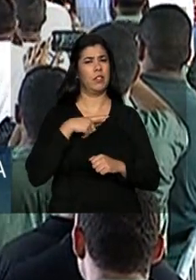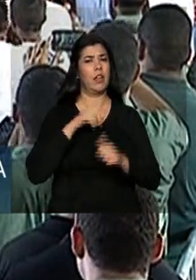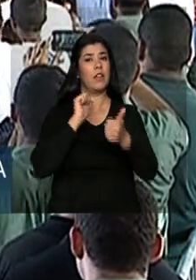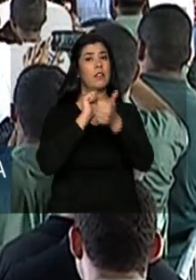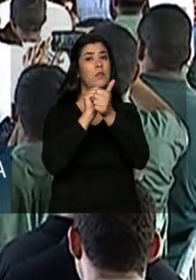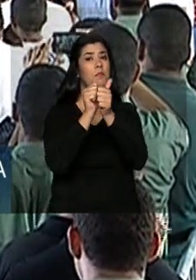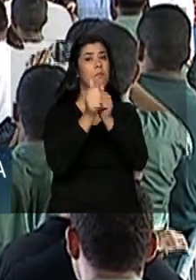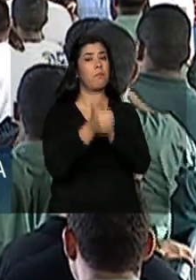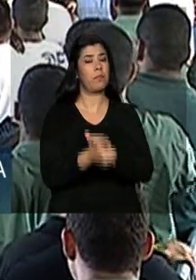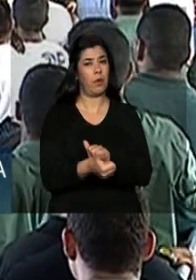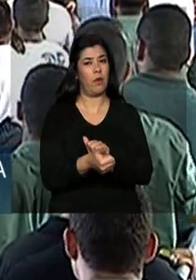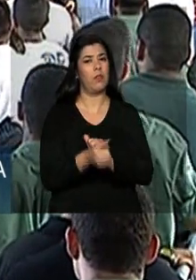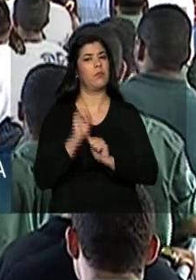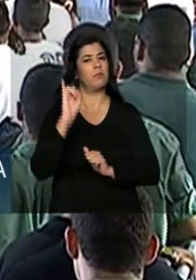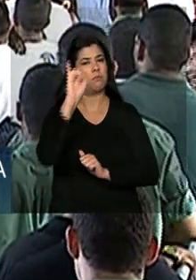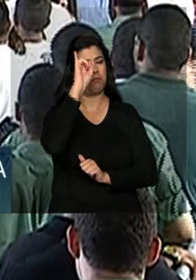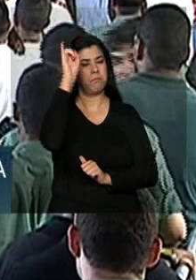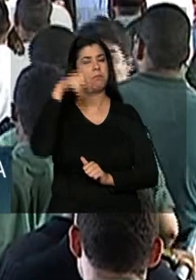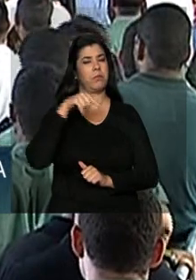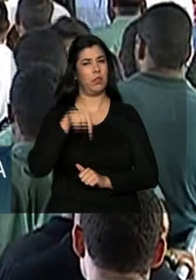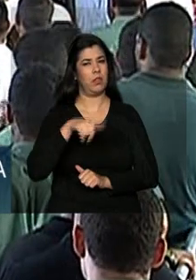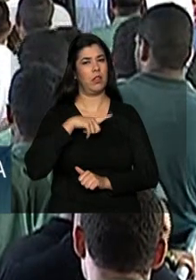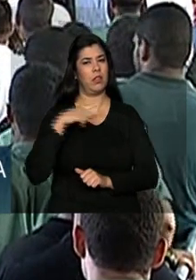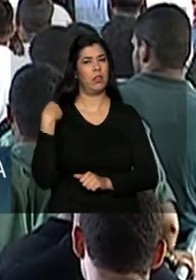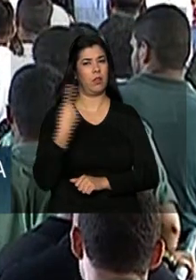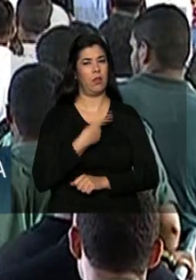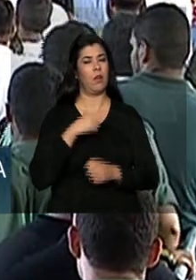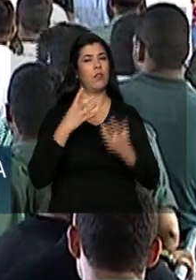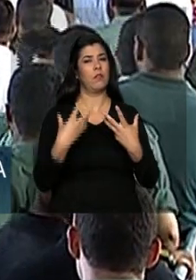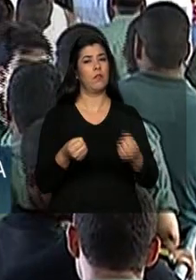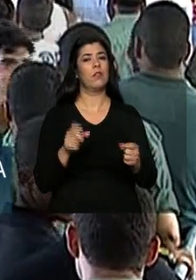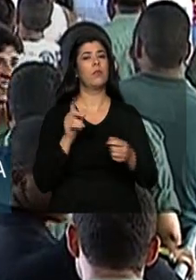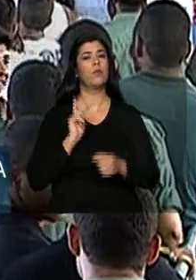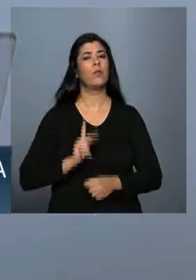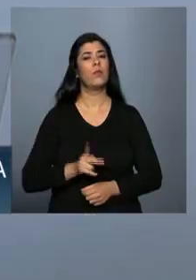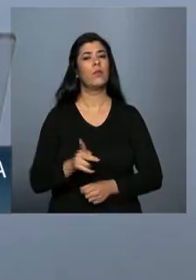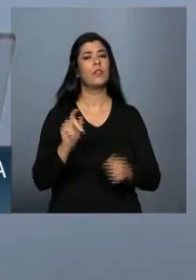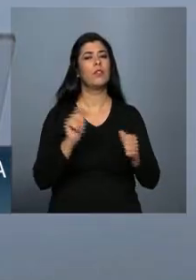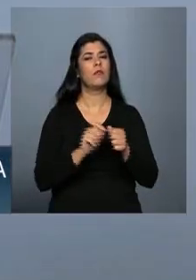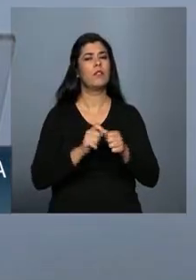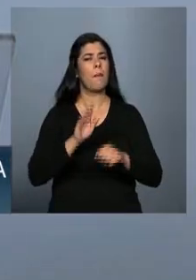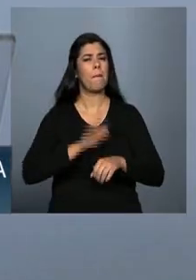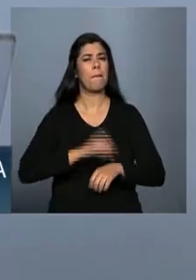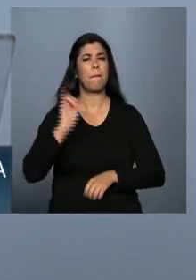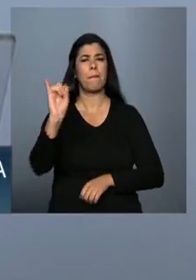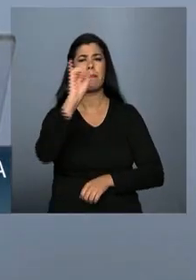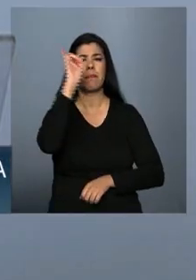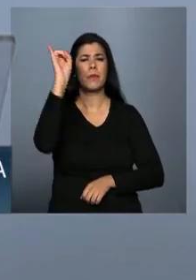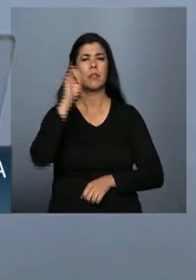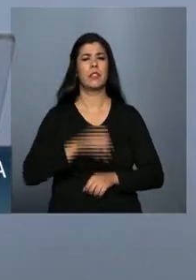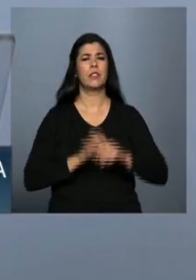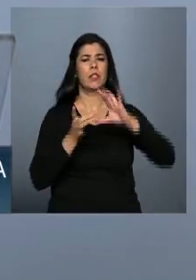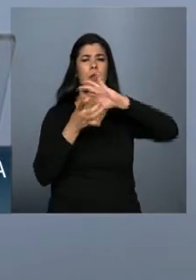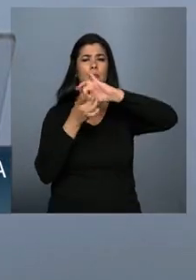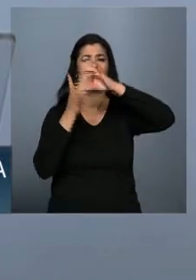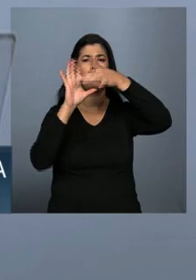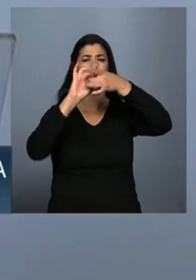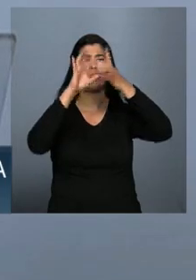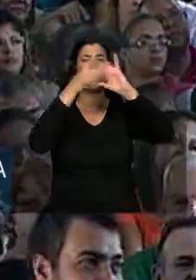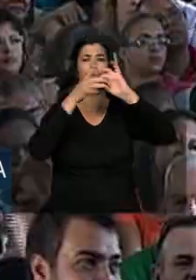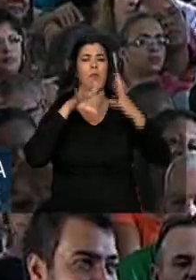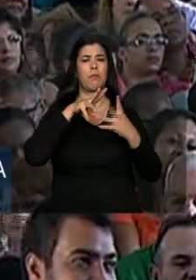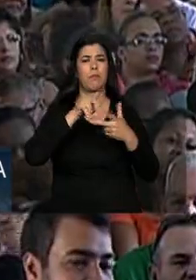esporte aqui é muito importante, porque nós vamos fazer a maior Olimpíada de todos os tempos